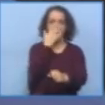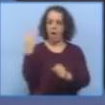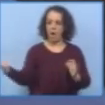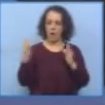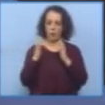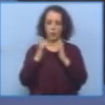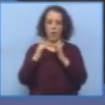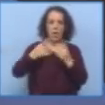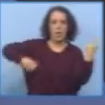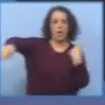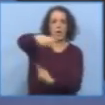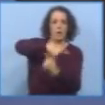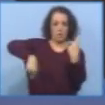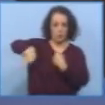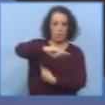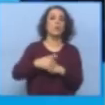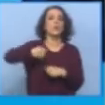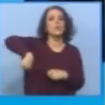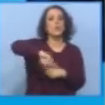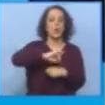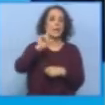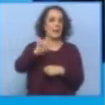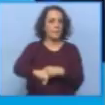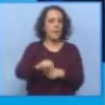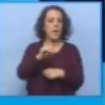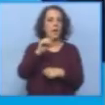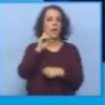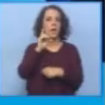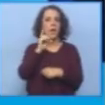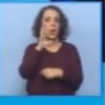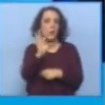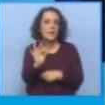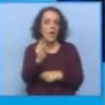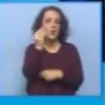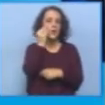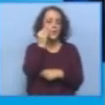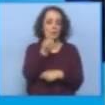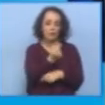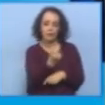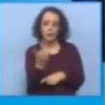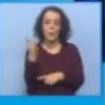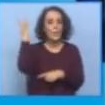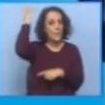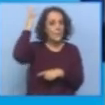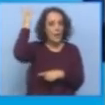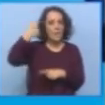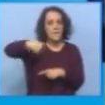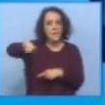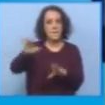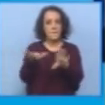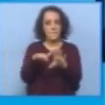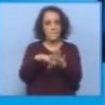tínhamos muito cuidado na mobilização também de padres para a realização das jornadas e a